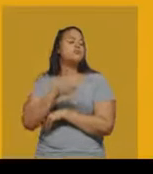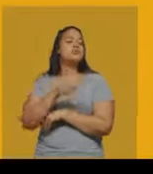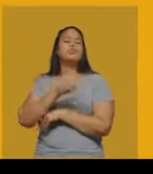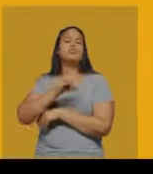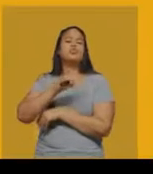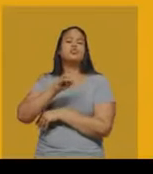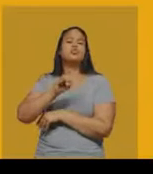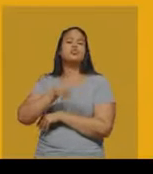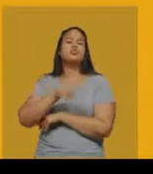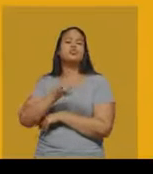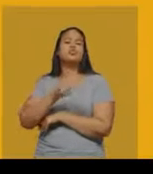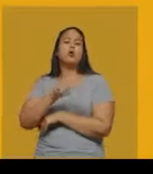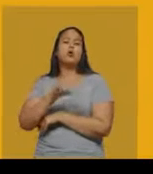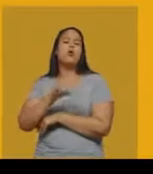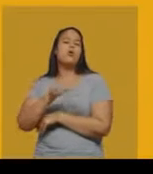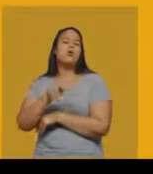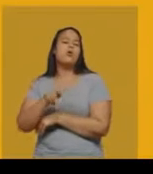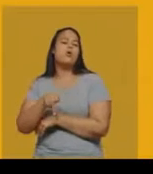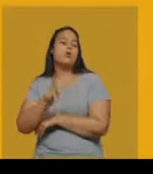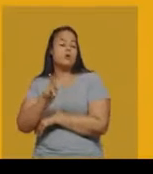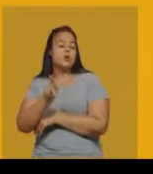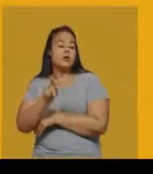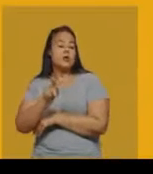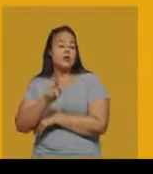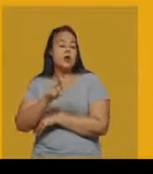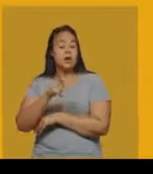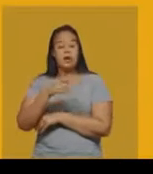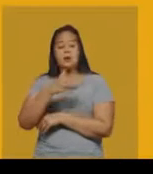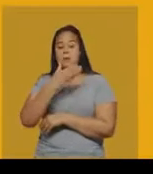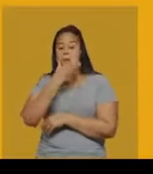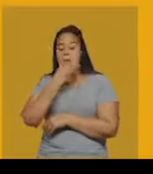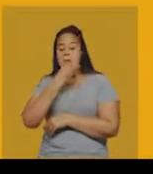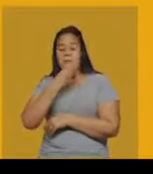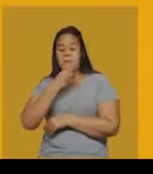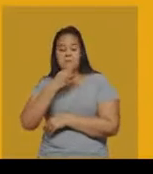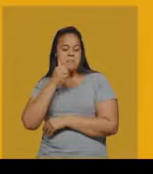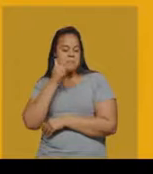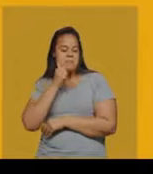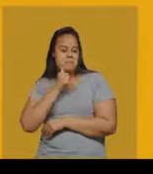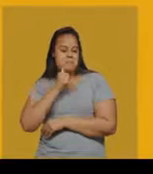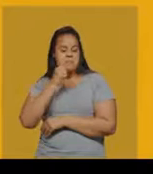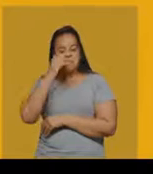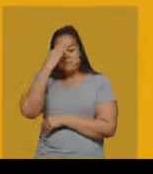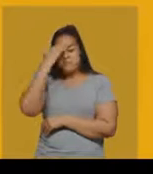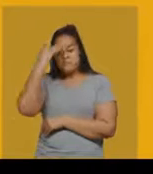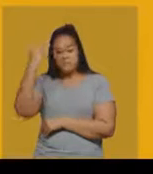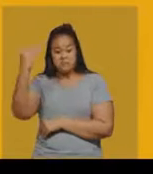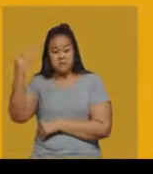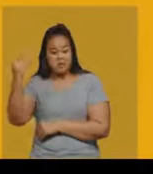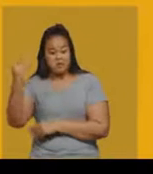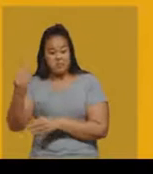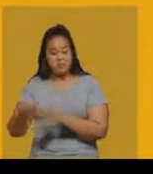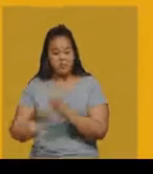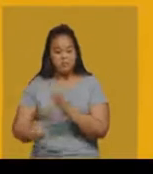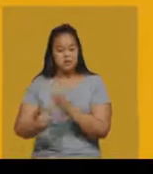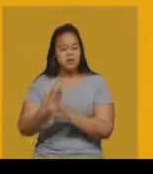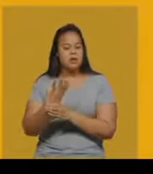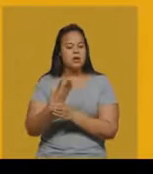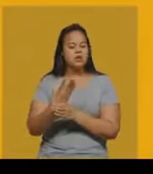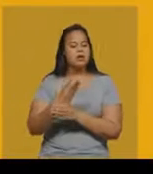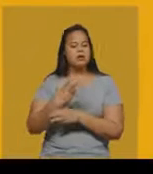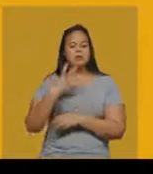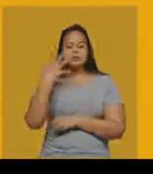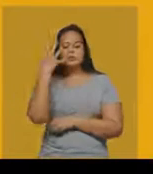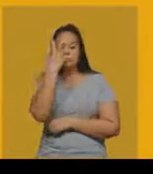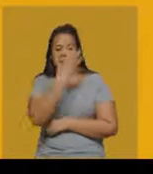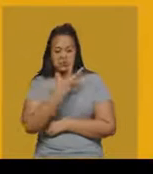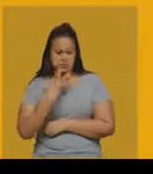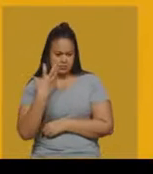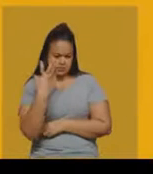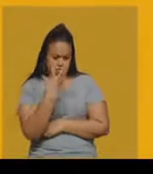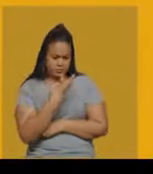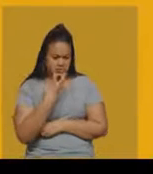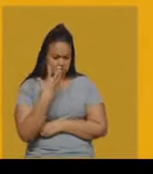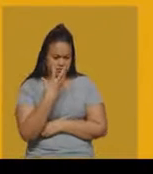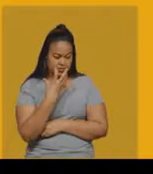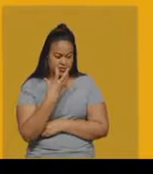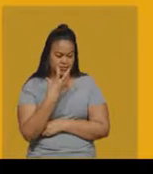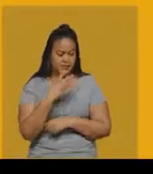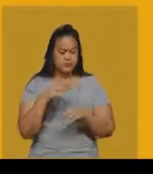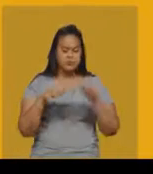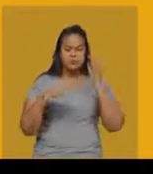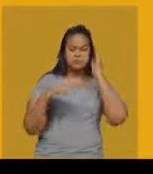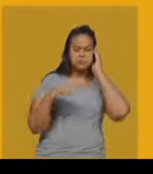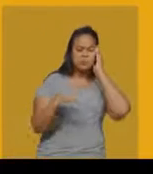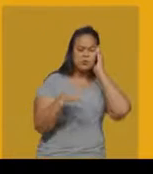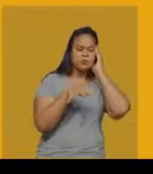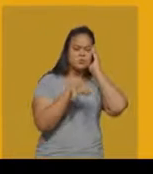artista profissional que seleciona e reproduz as mais diferentes composições. O MC,